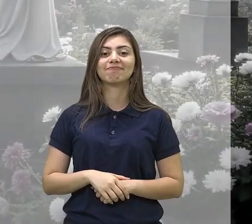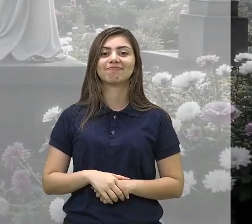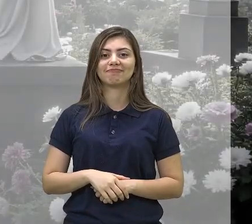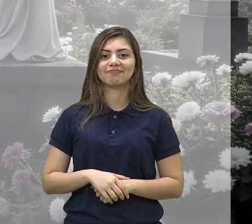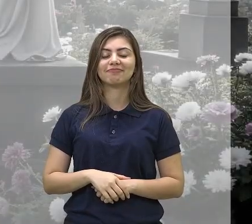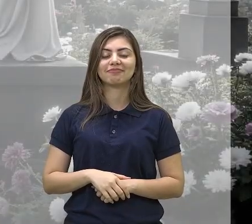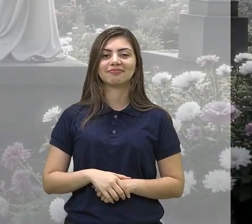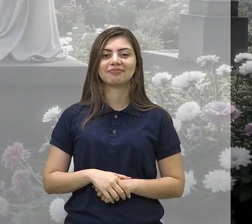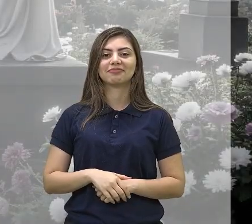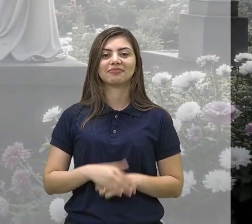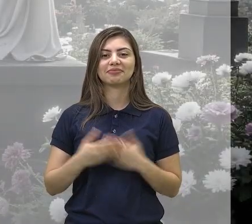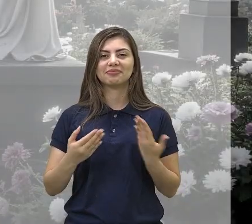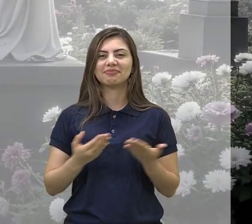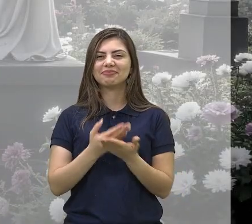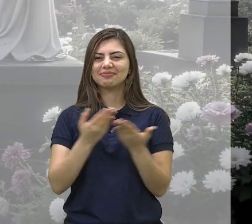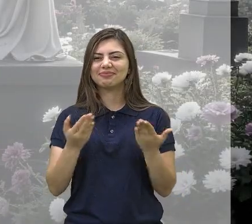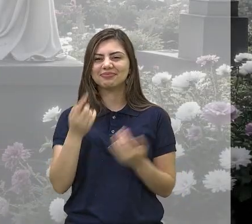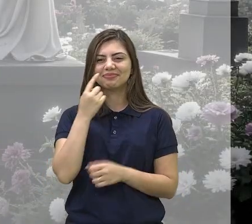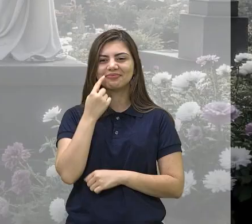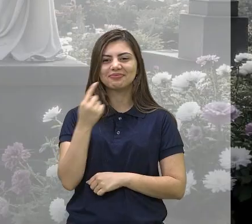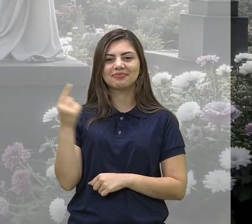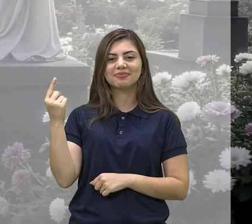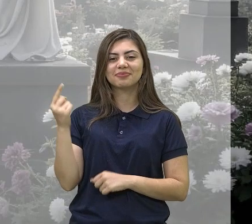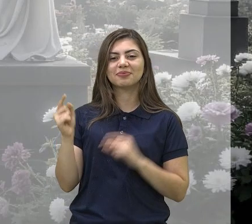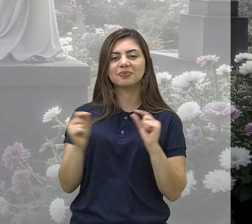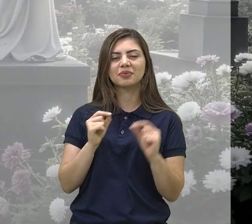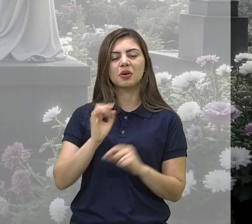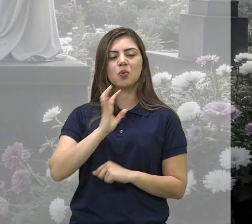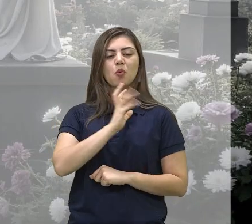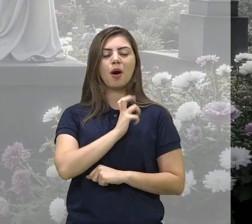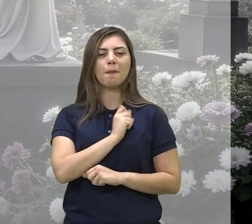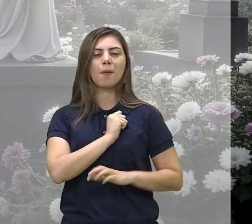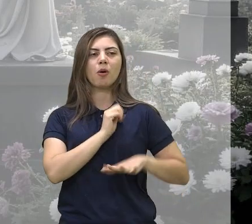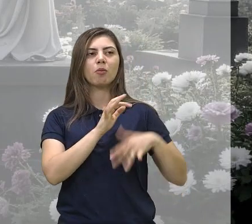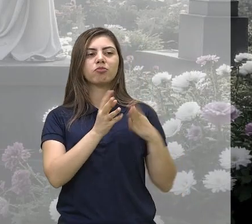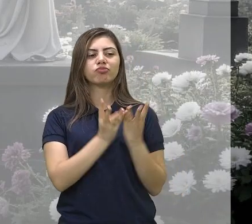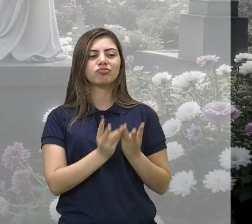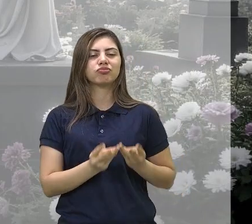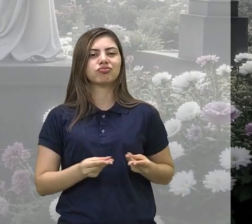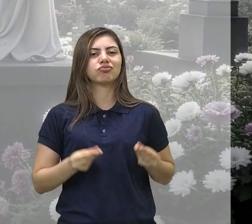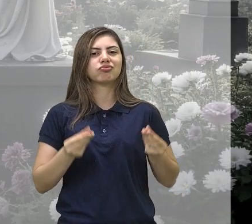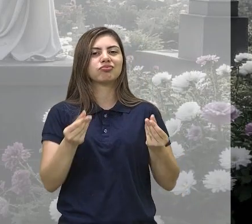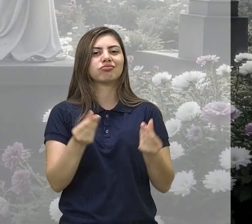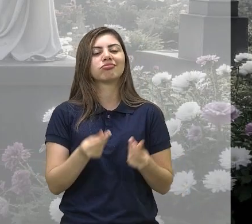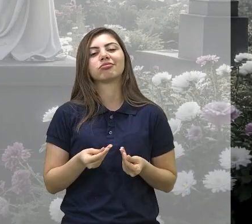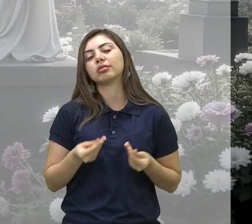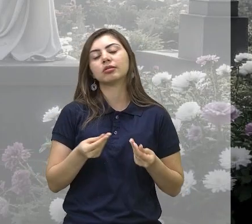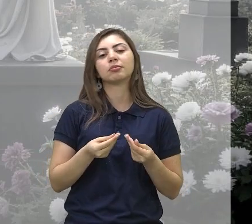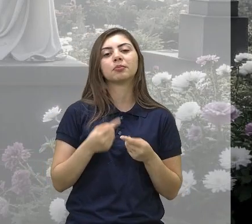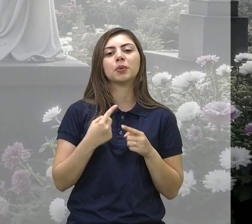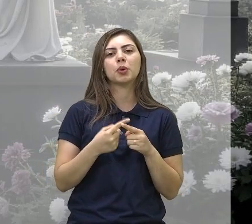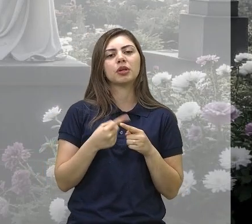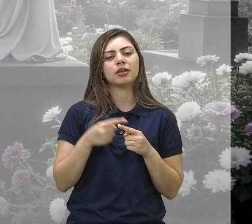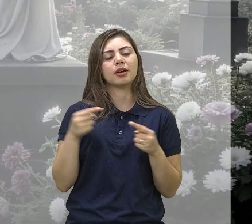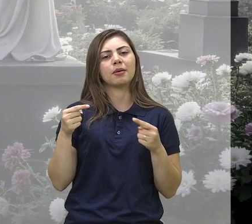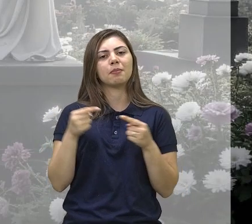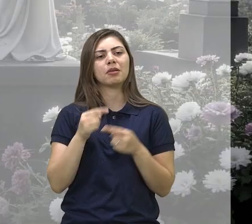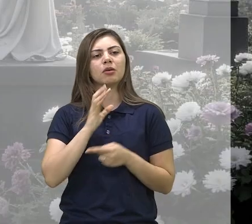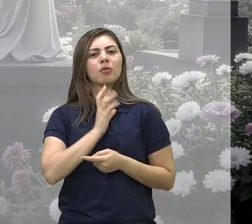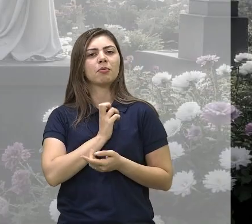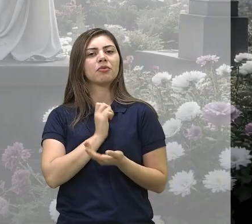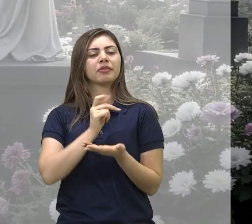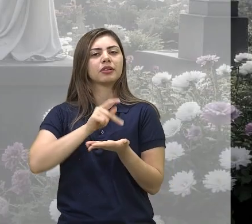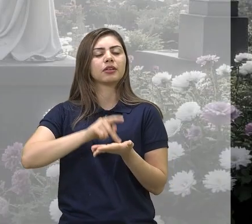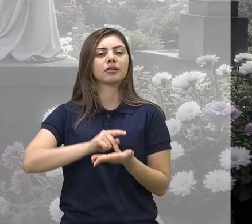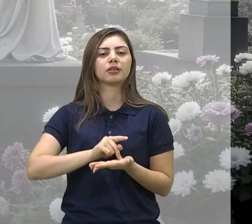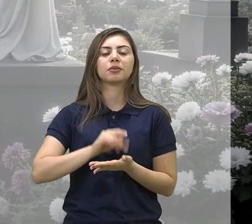Muito bem, então vejam aí, né, que o amor, ele se perdeu no amor, né, se entregou ao amor. E aí,